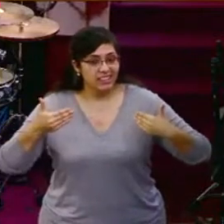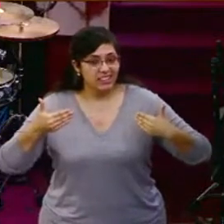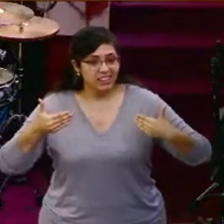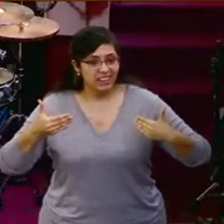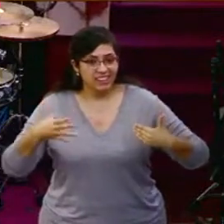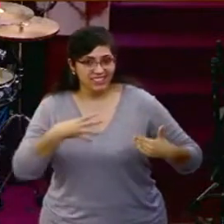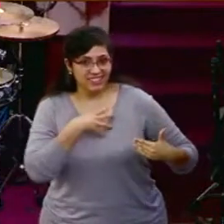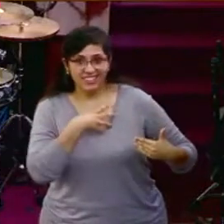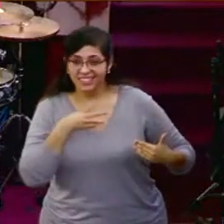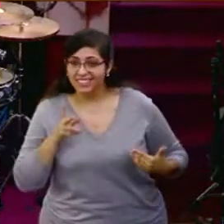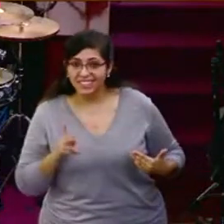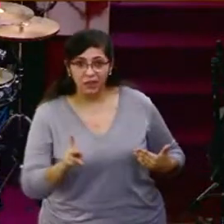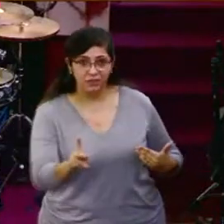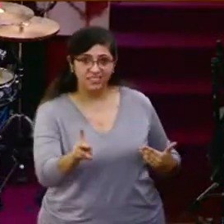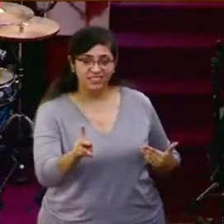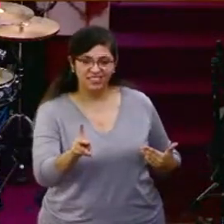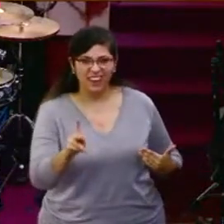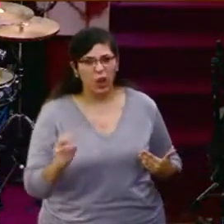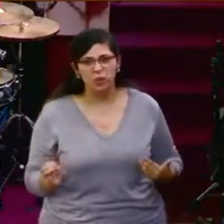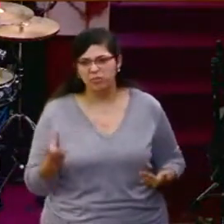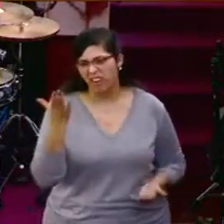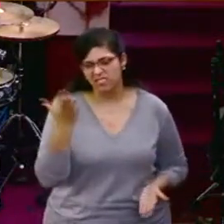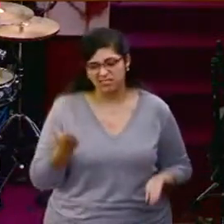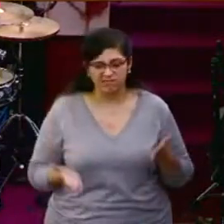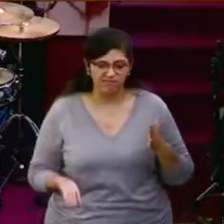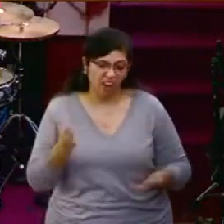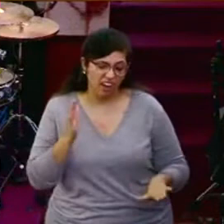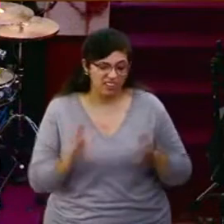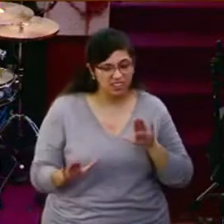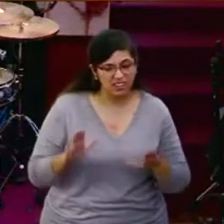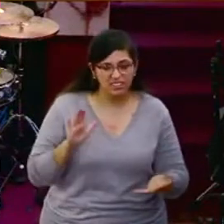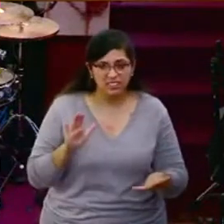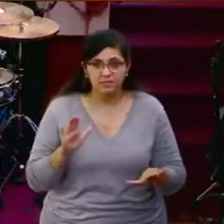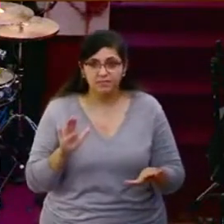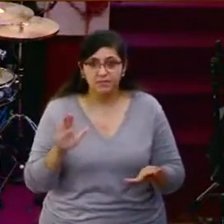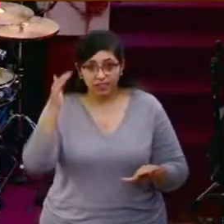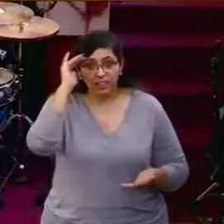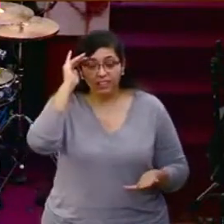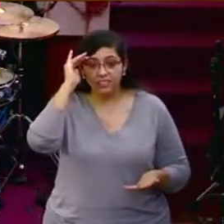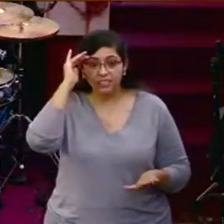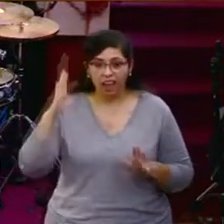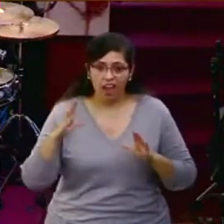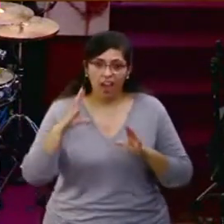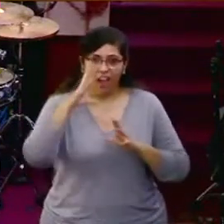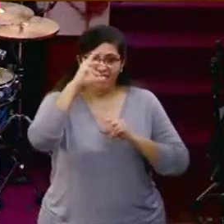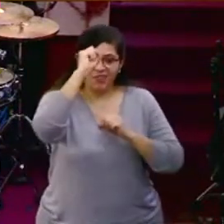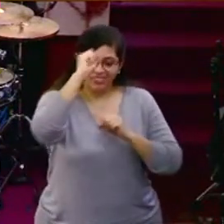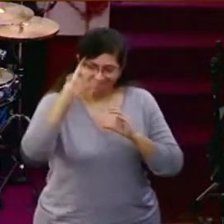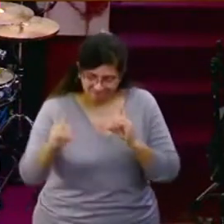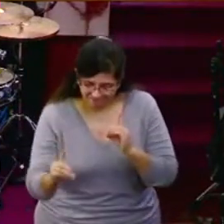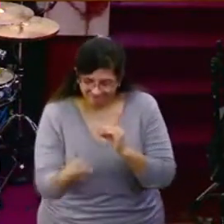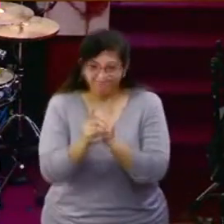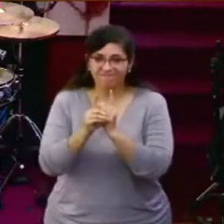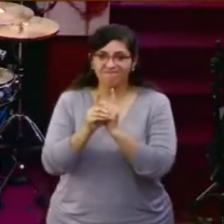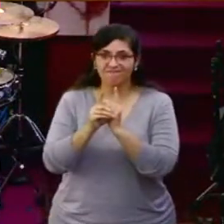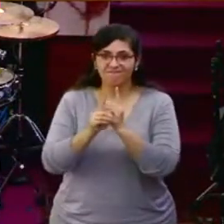e não um momento quando a igreja compreende isso ela encontra forças para superar